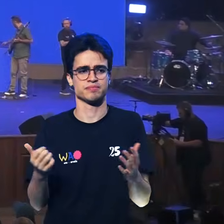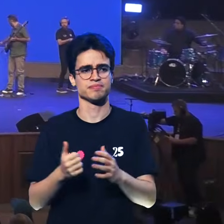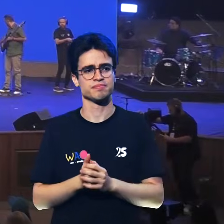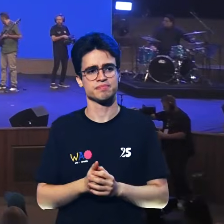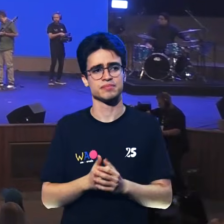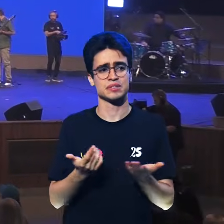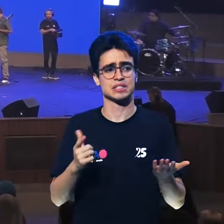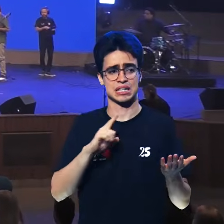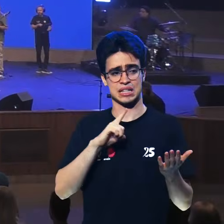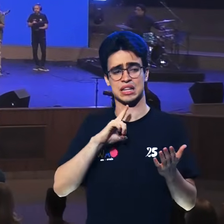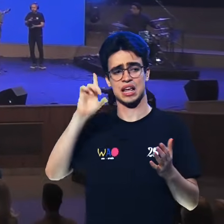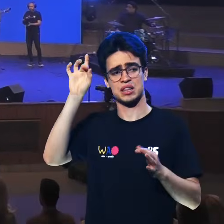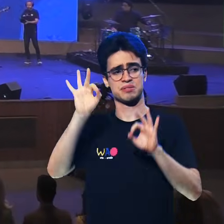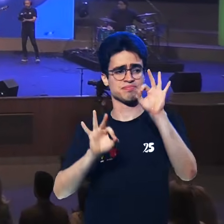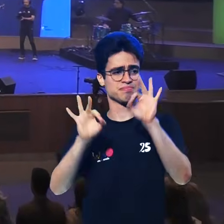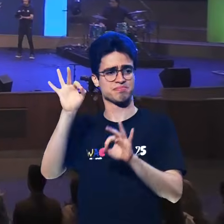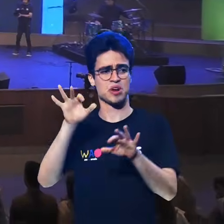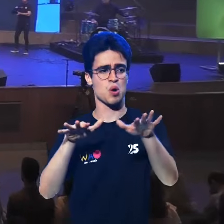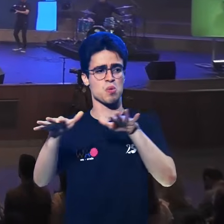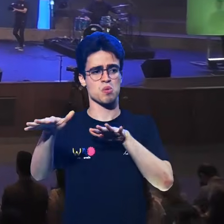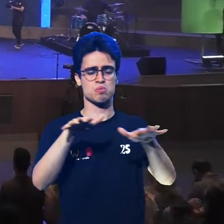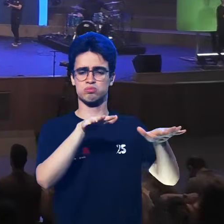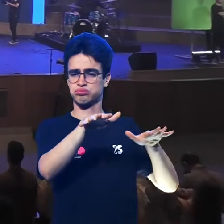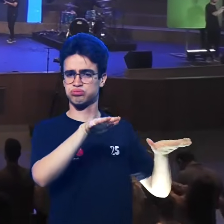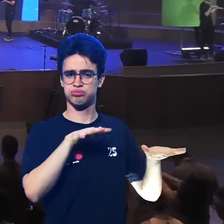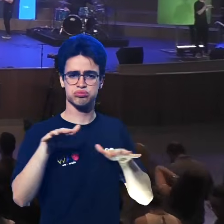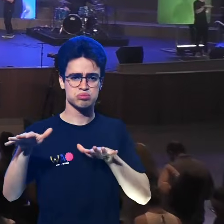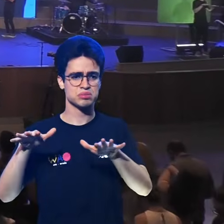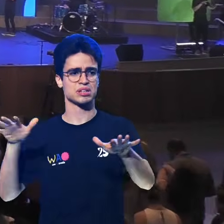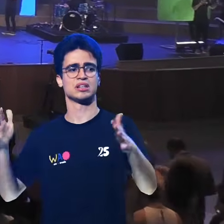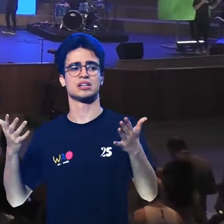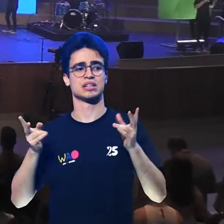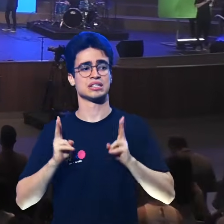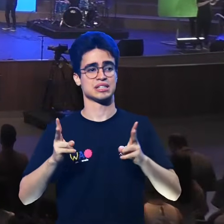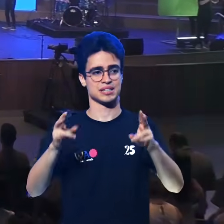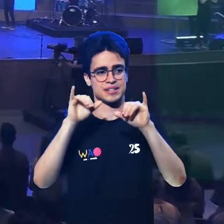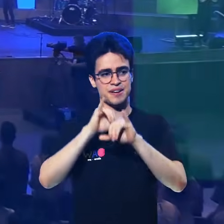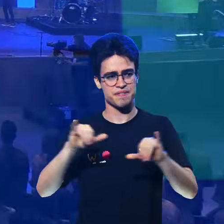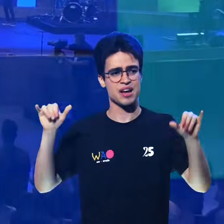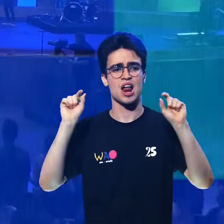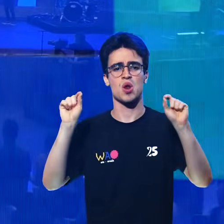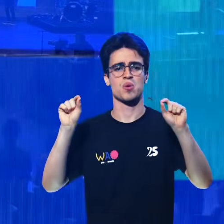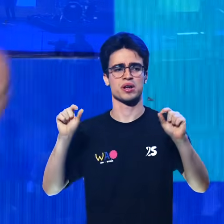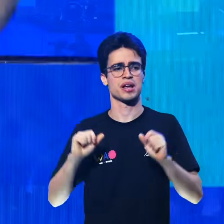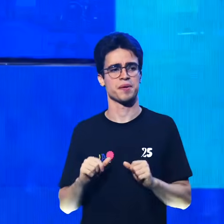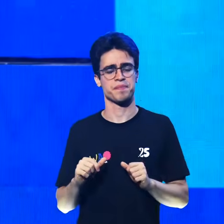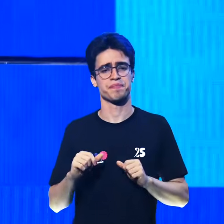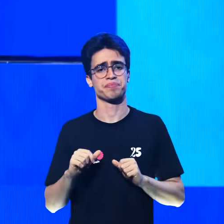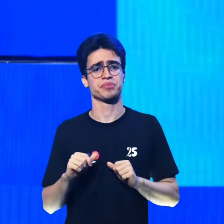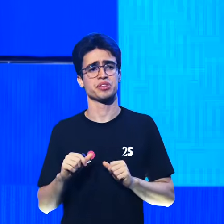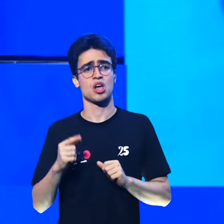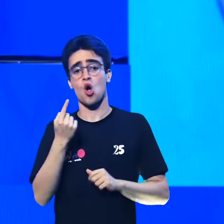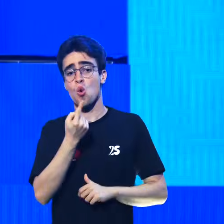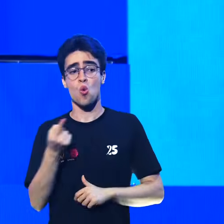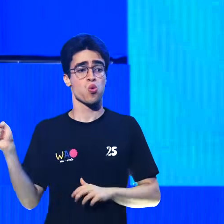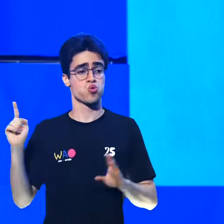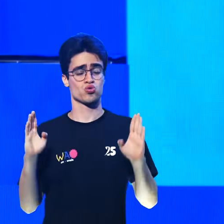Irmãos, tem um movimento de Deus aqui. Eu sempre digo que às vezes a última